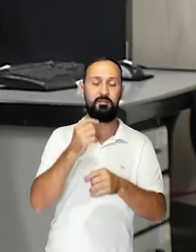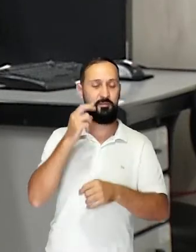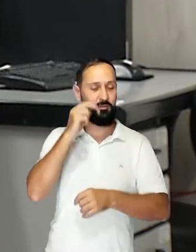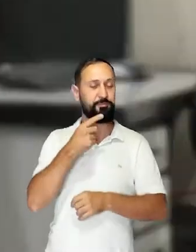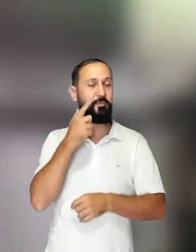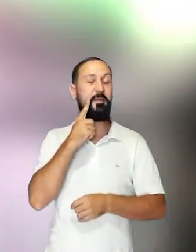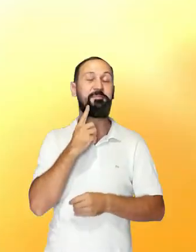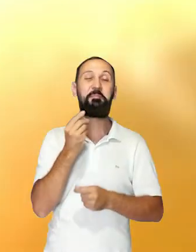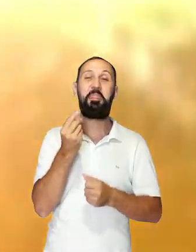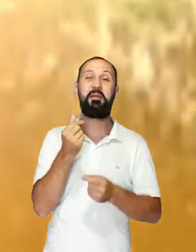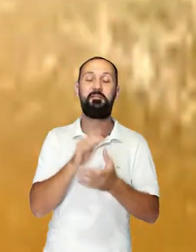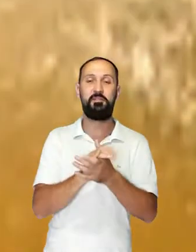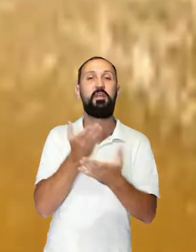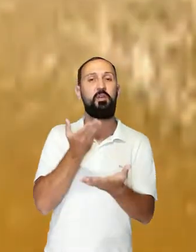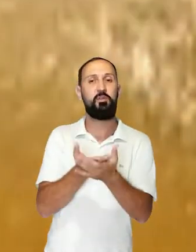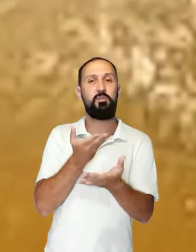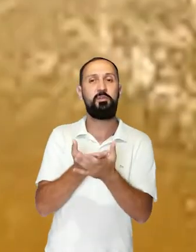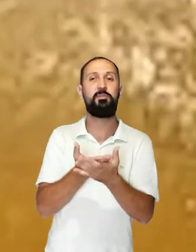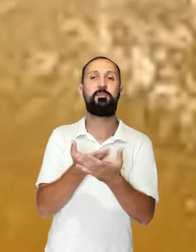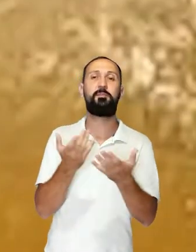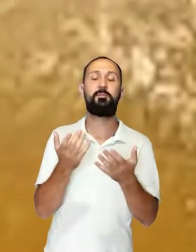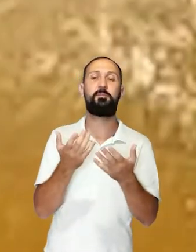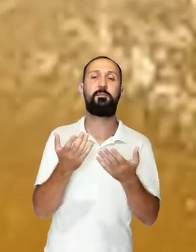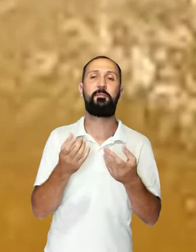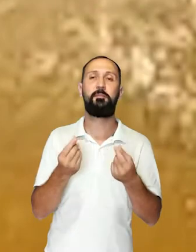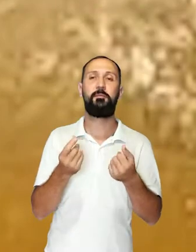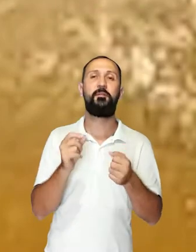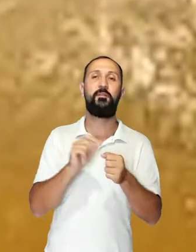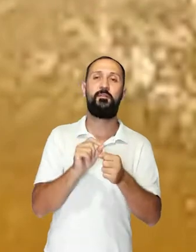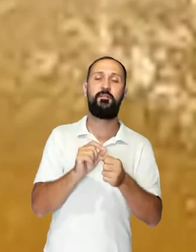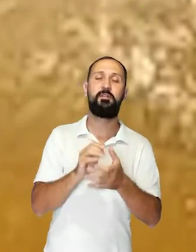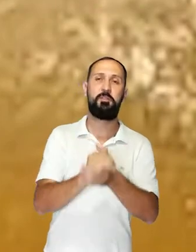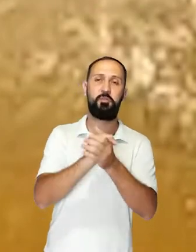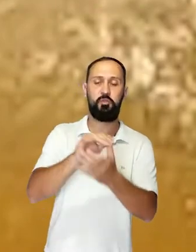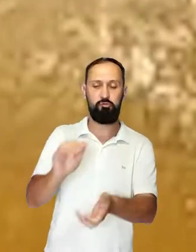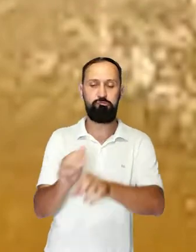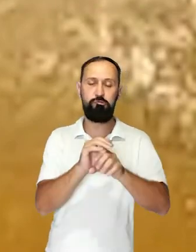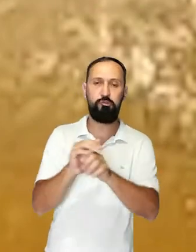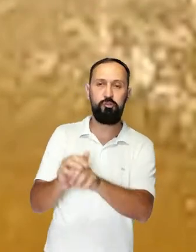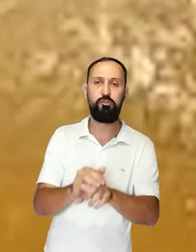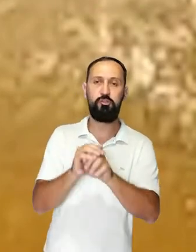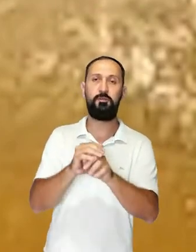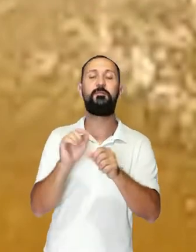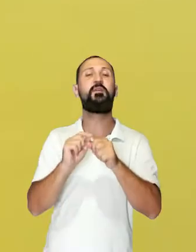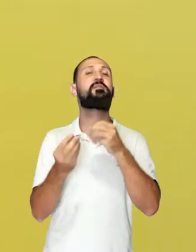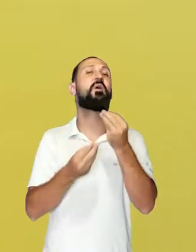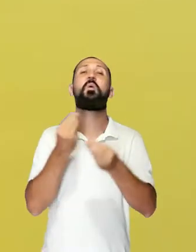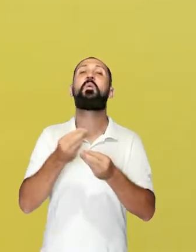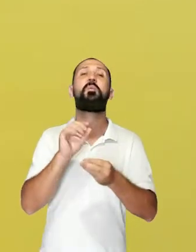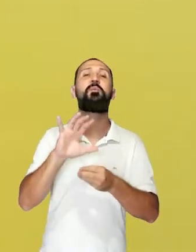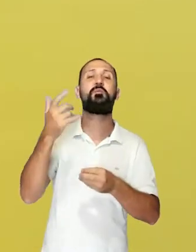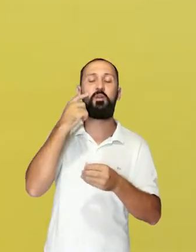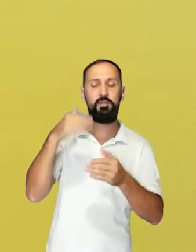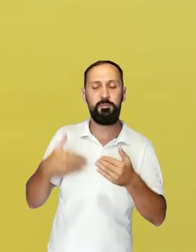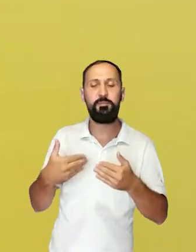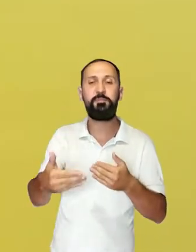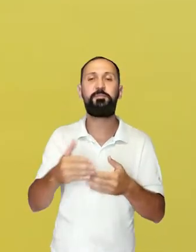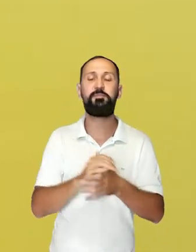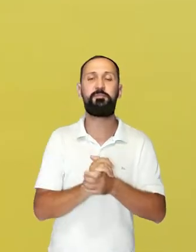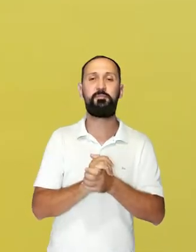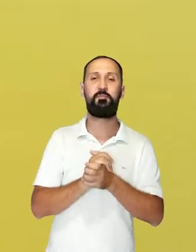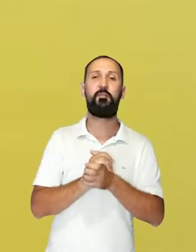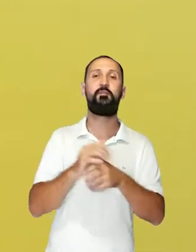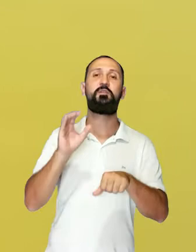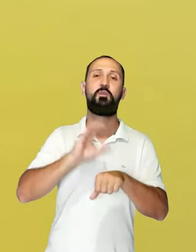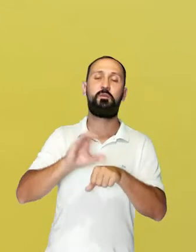né? Você também estudou para estar fazendo esses tipos de drinks? Como que foi esse